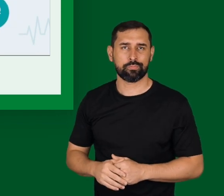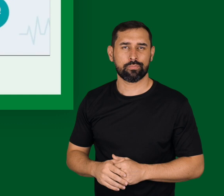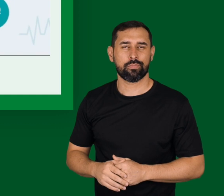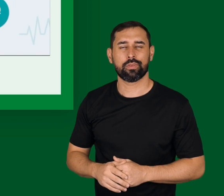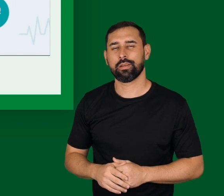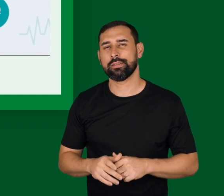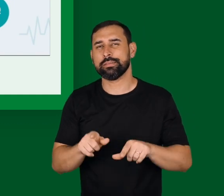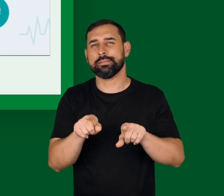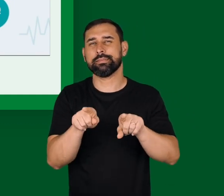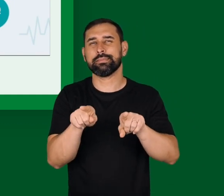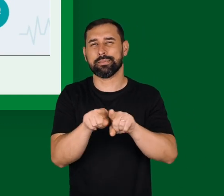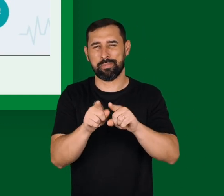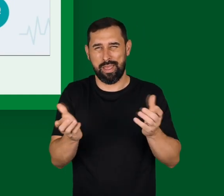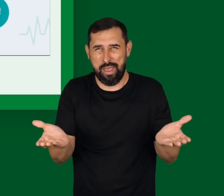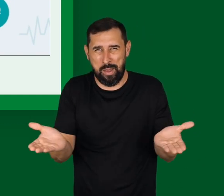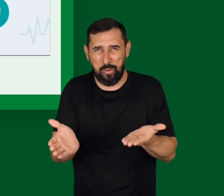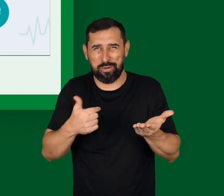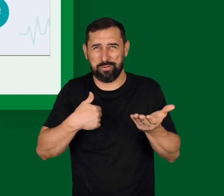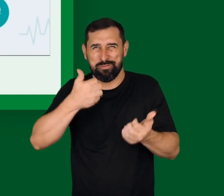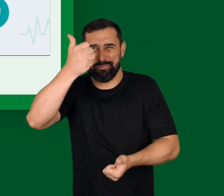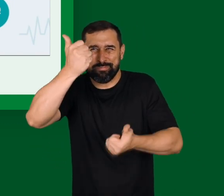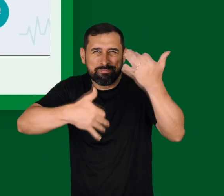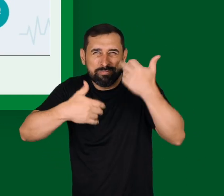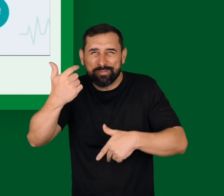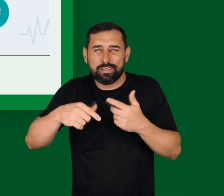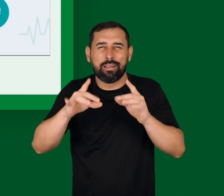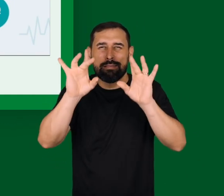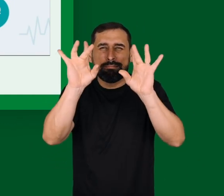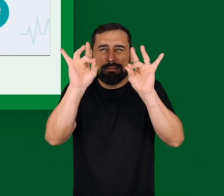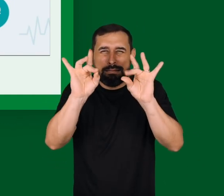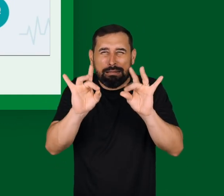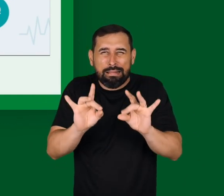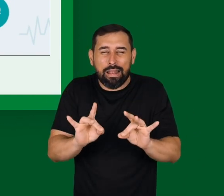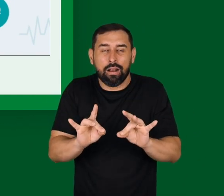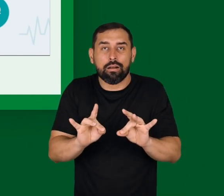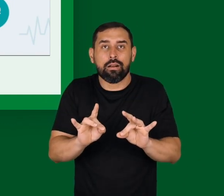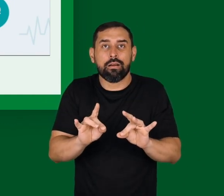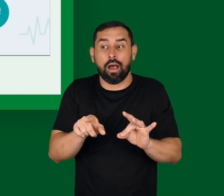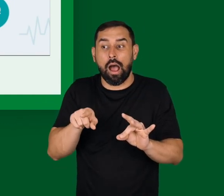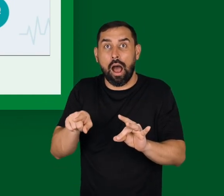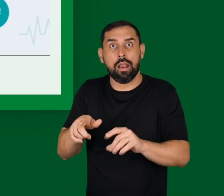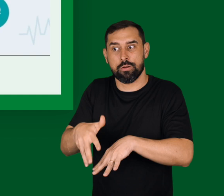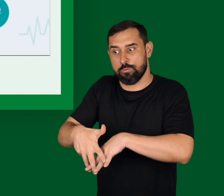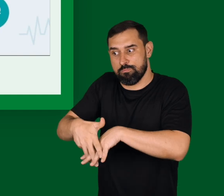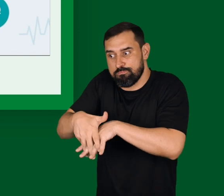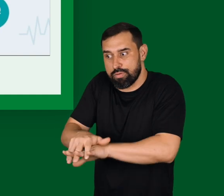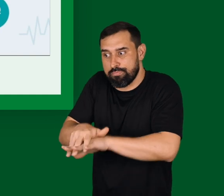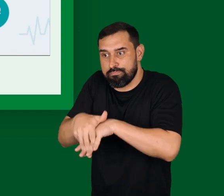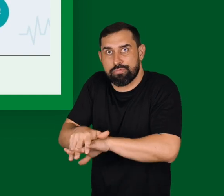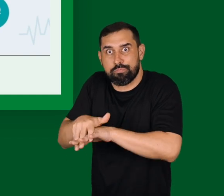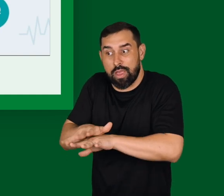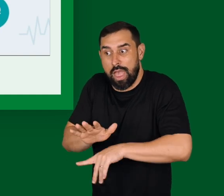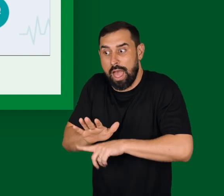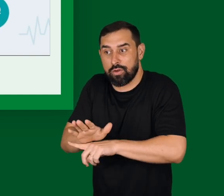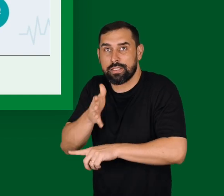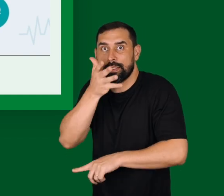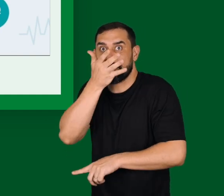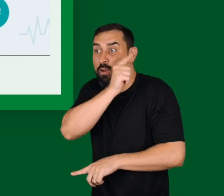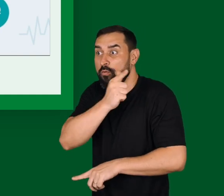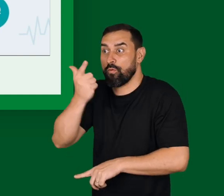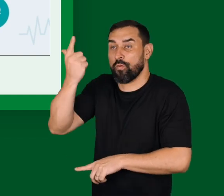estar avançada. Lembrar que todas essas, isso aqui que a gente está falando e colocando, são medidas